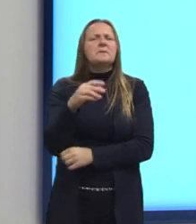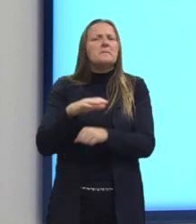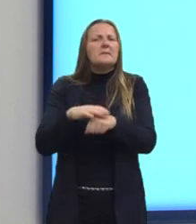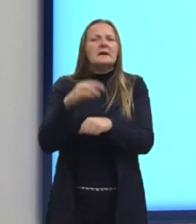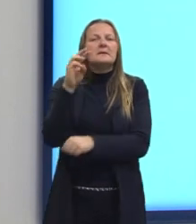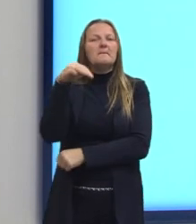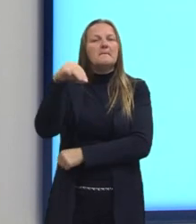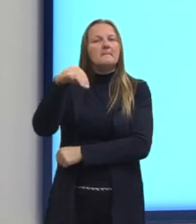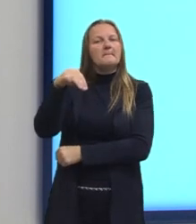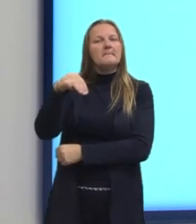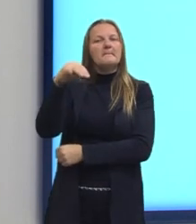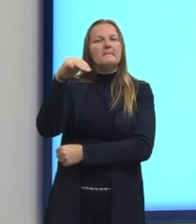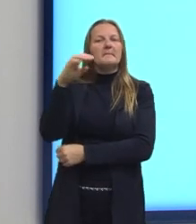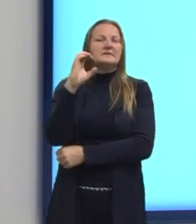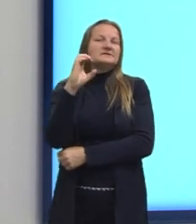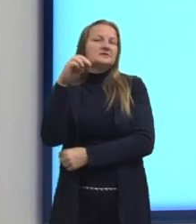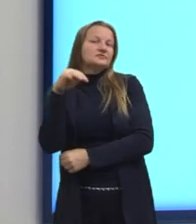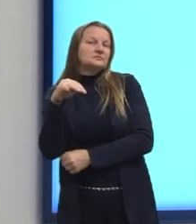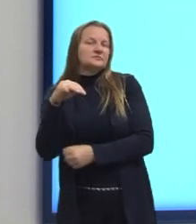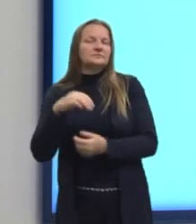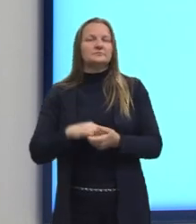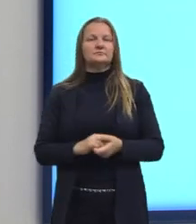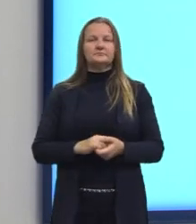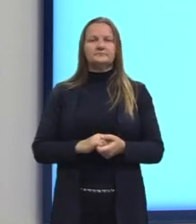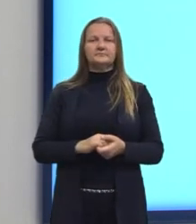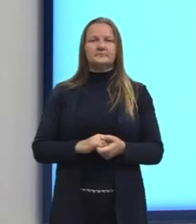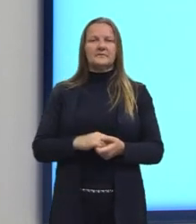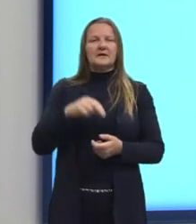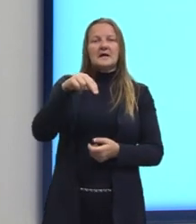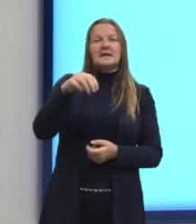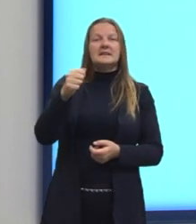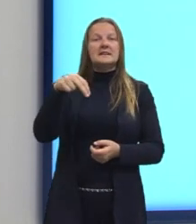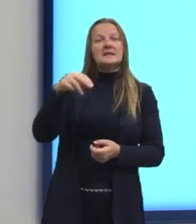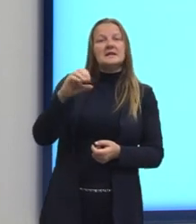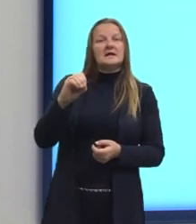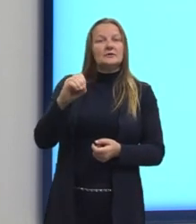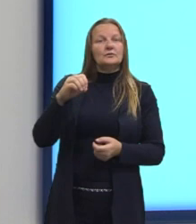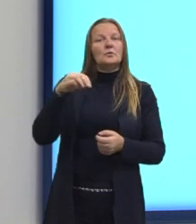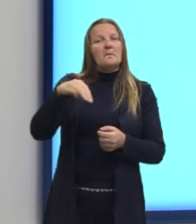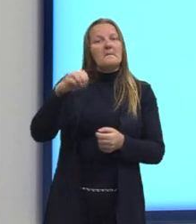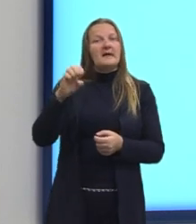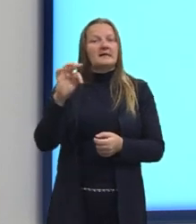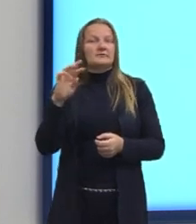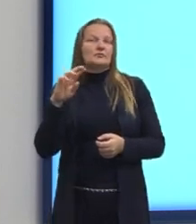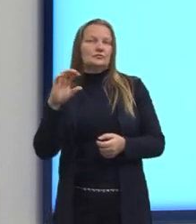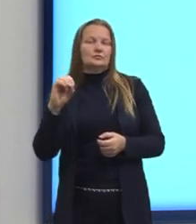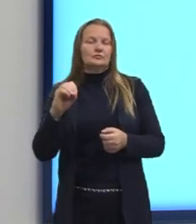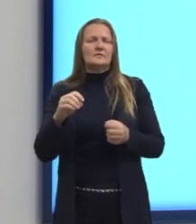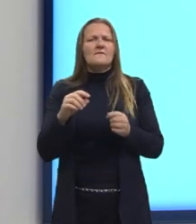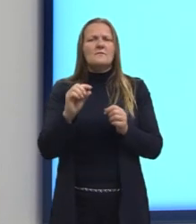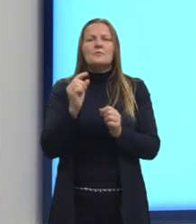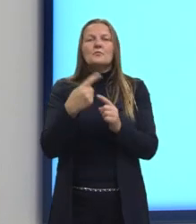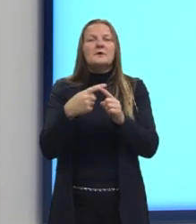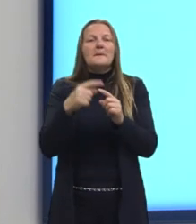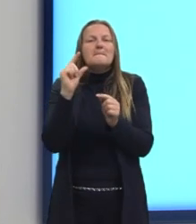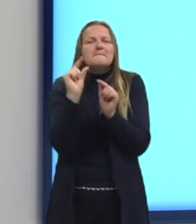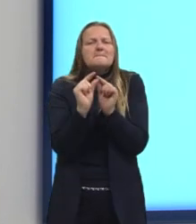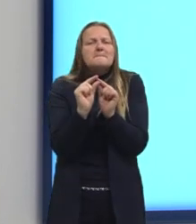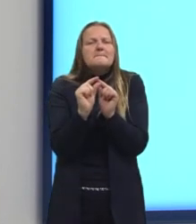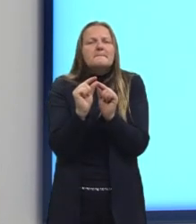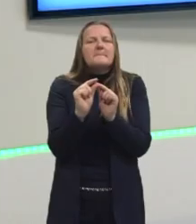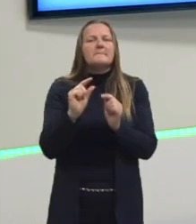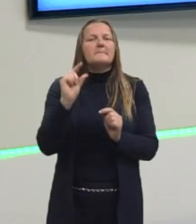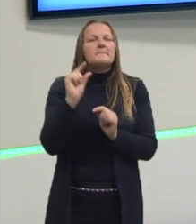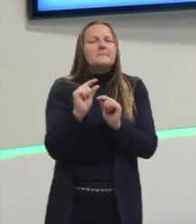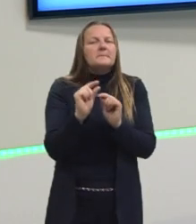pequenas Então vai ser centímetros nano metros né valores que referem a